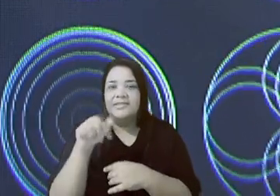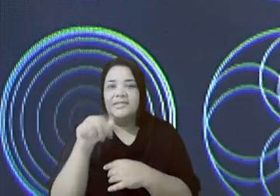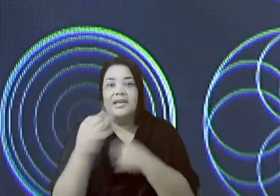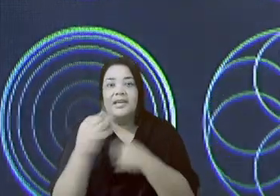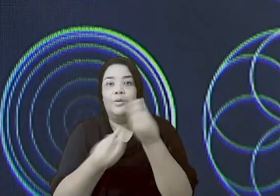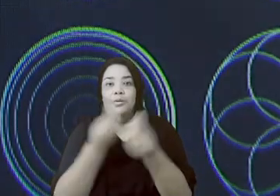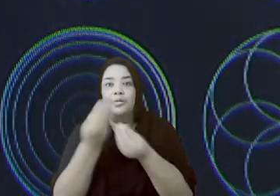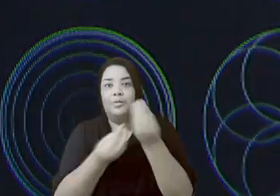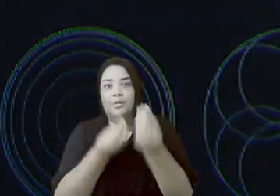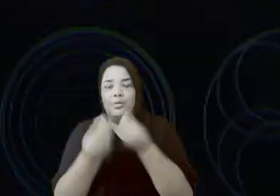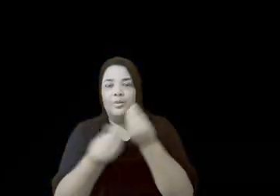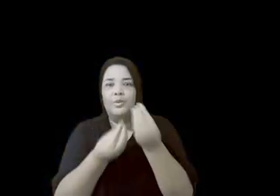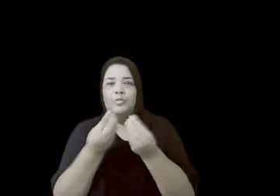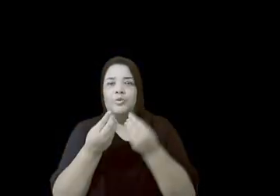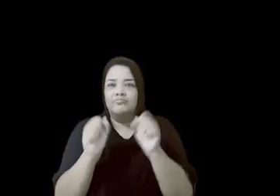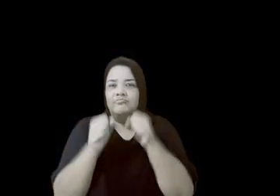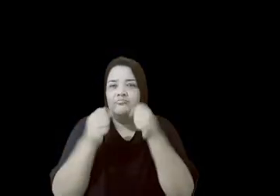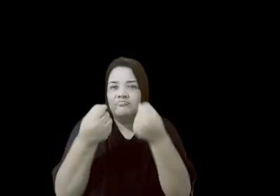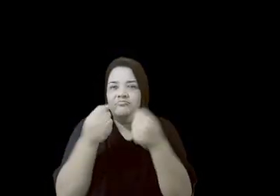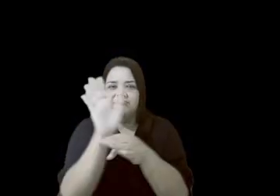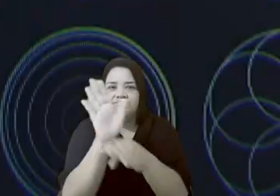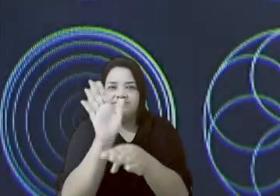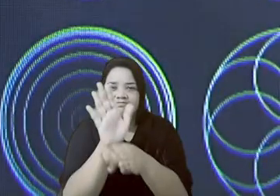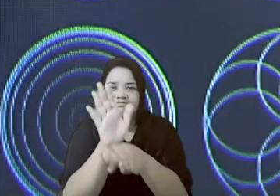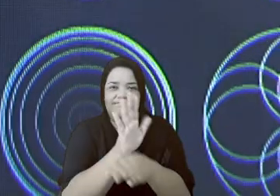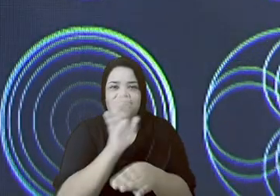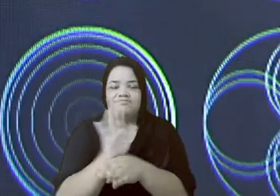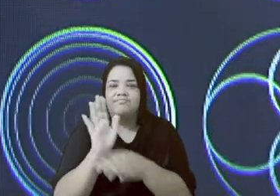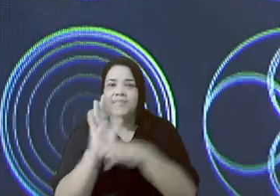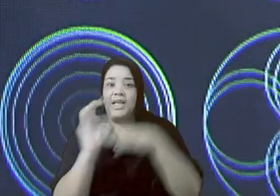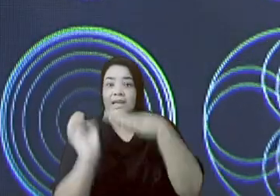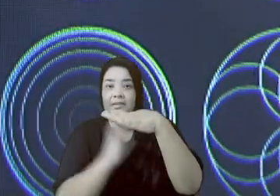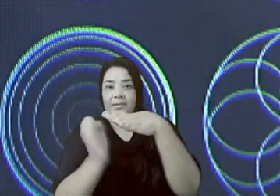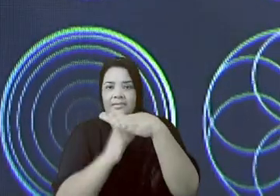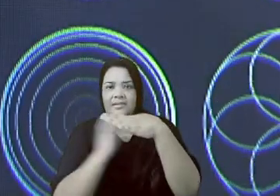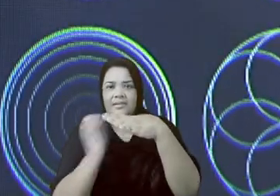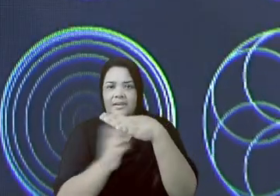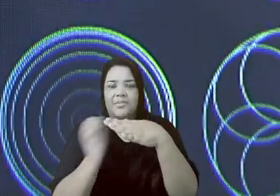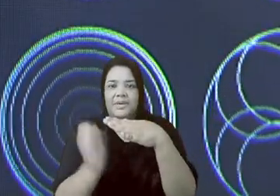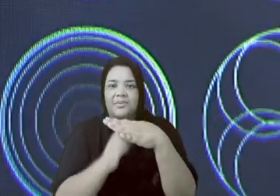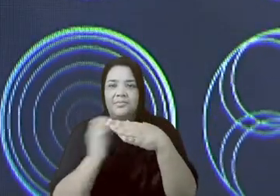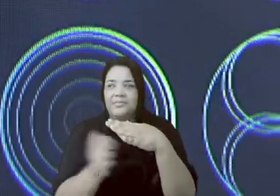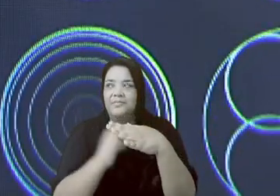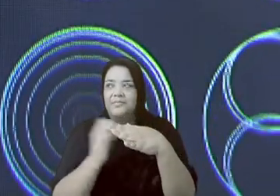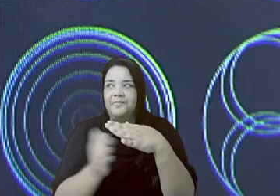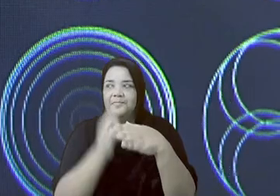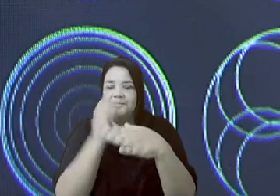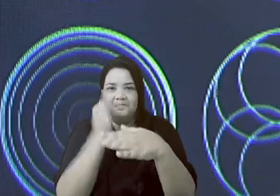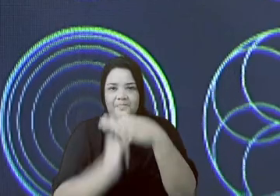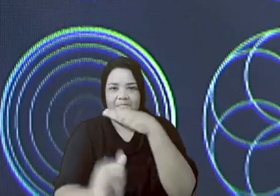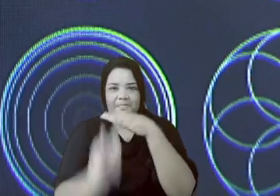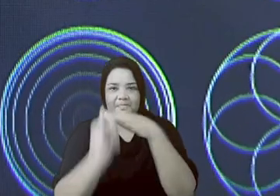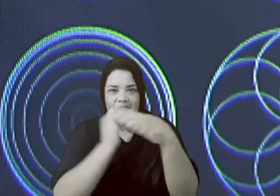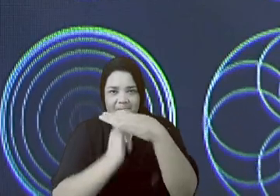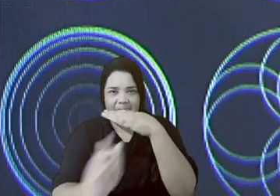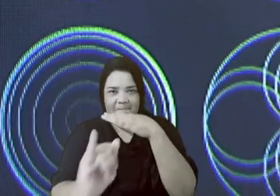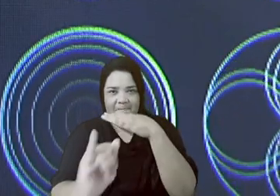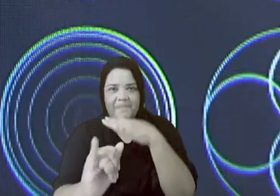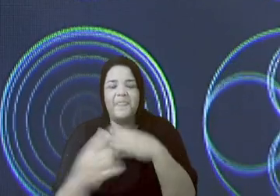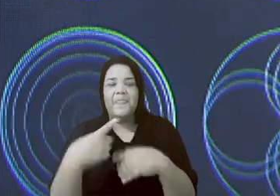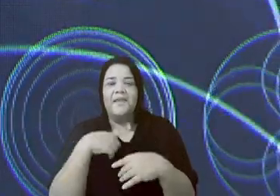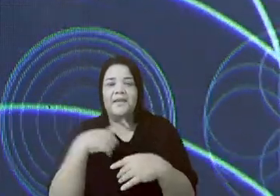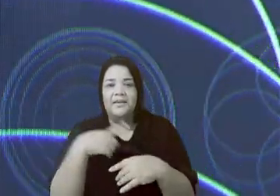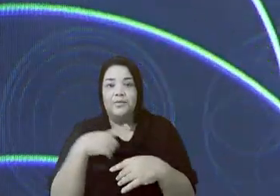BTG em cinco anos a gente já potencializou mais de 76 companhias eu tenho prazer de trazer aqui três férias